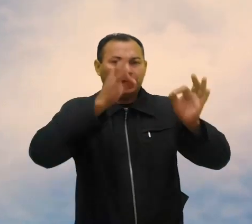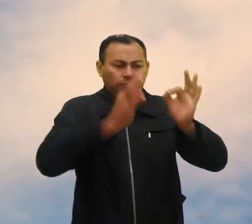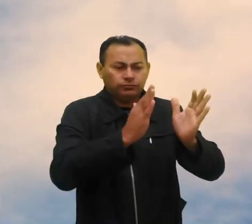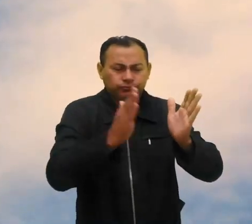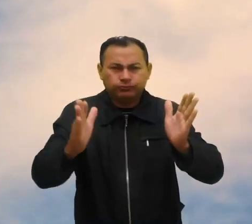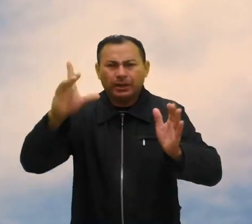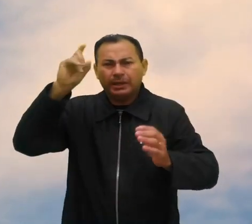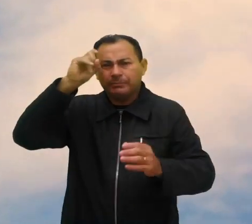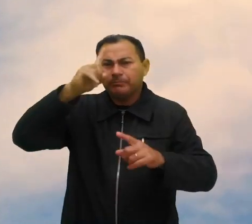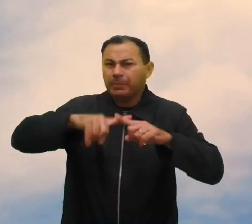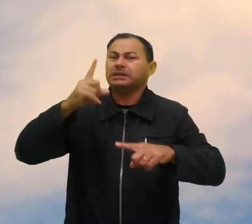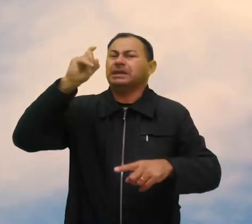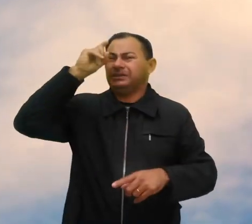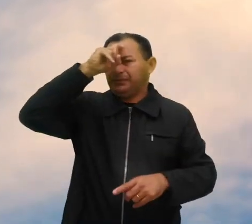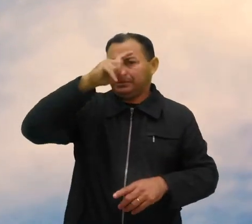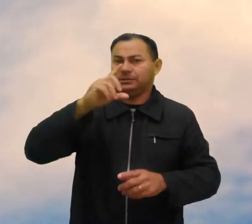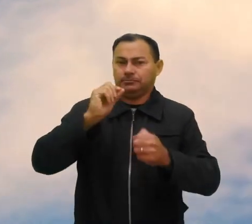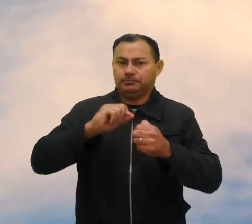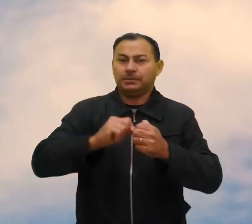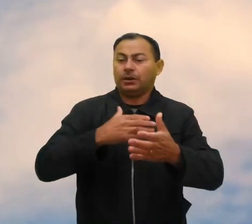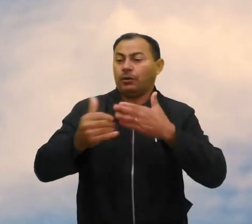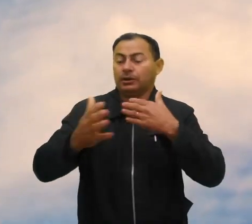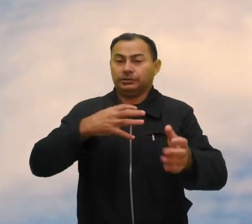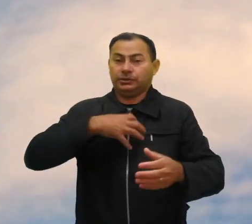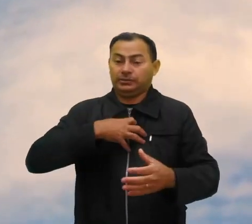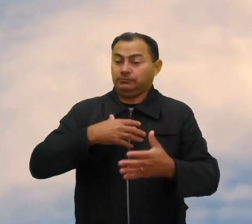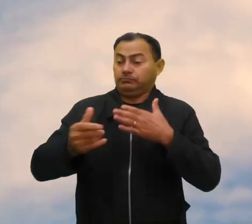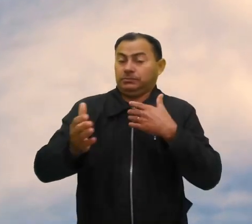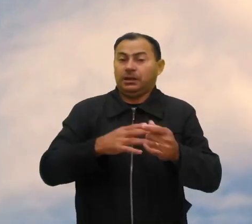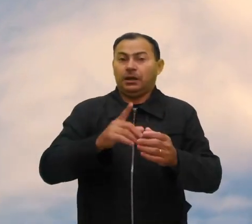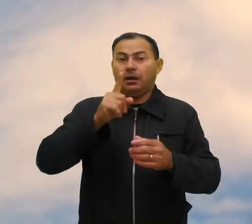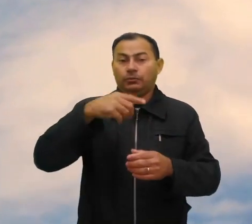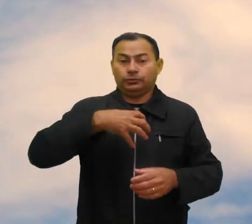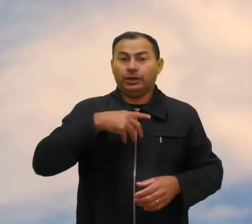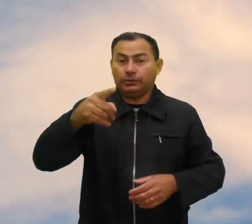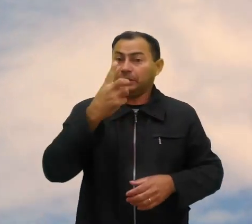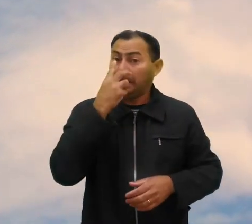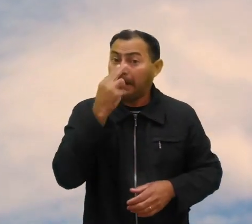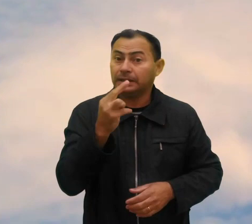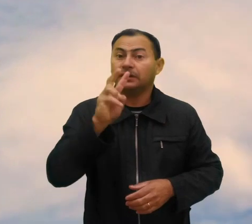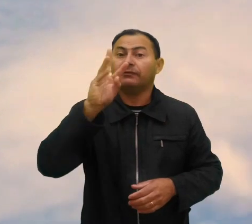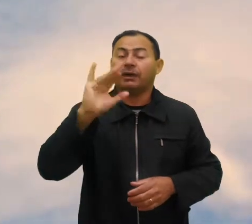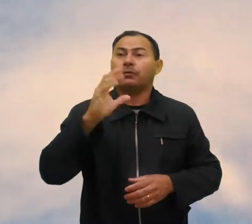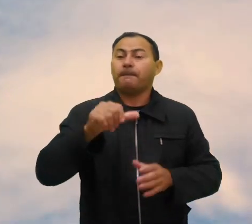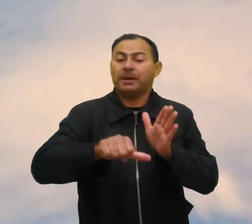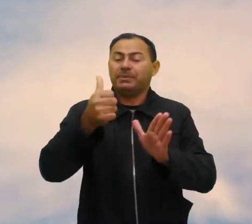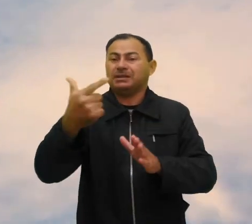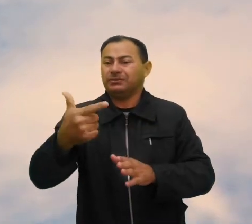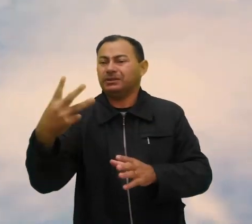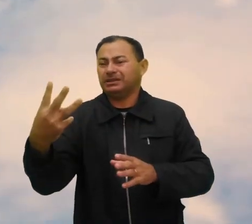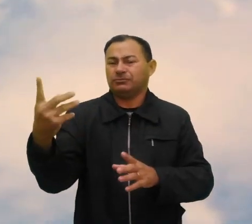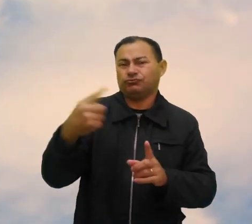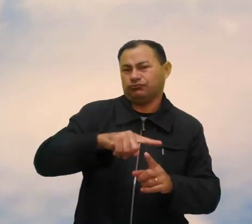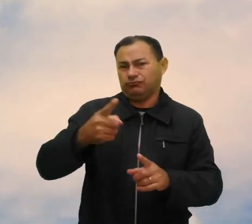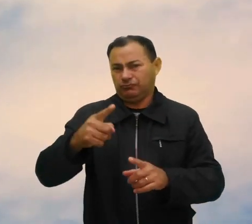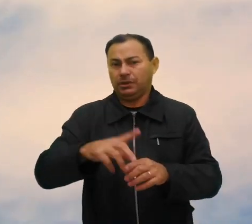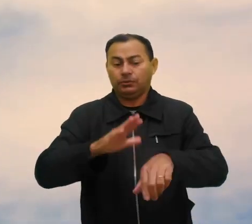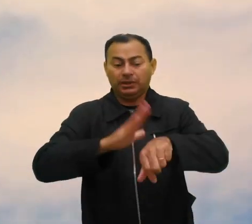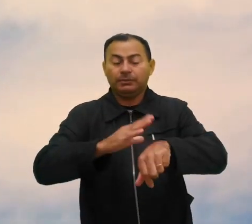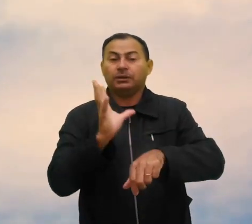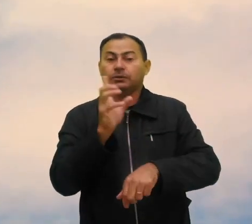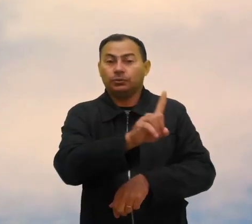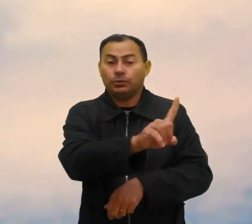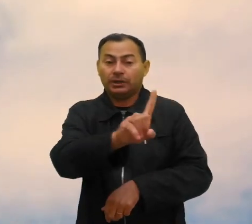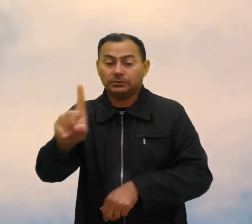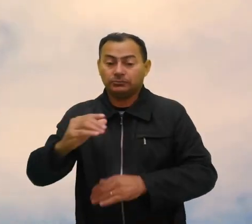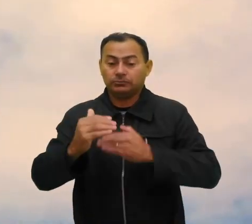muito difícil de ser feito. De qualquer forma, independentemente da ordem que você acha que eles vão acontecer, o tempo de duração